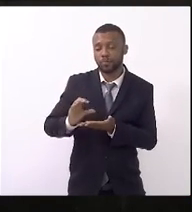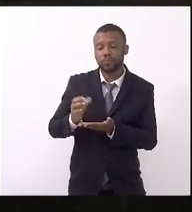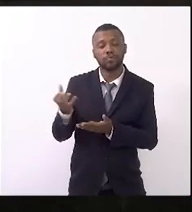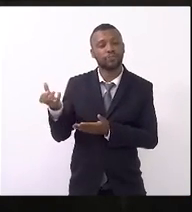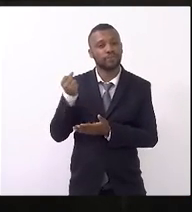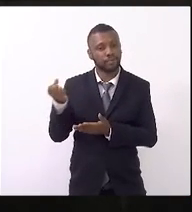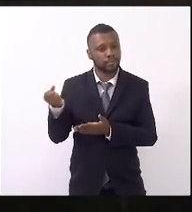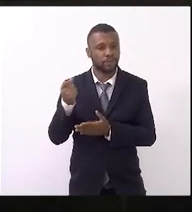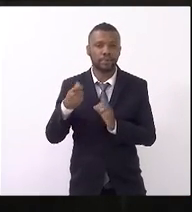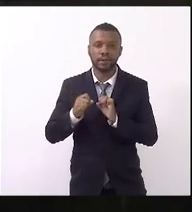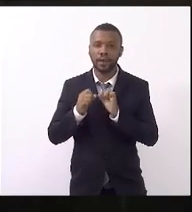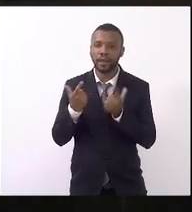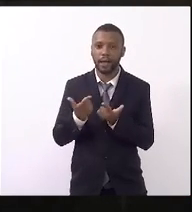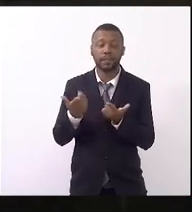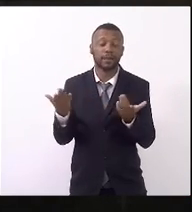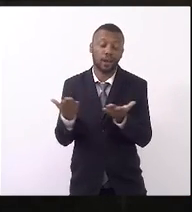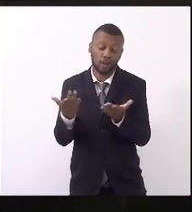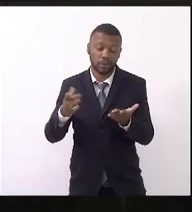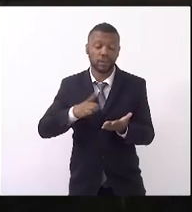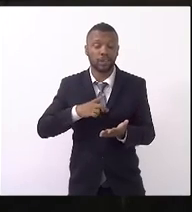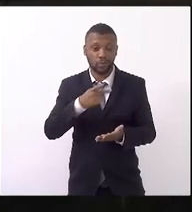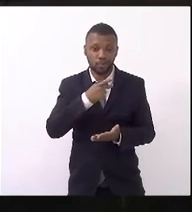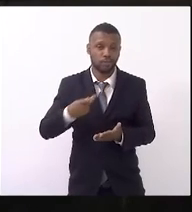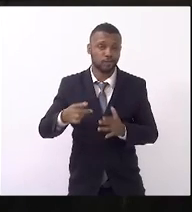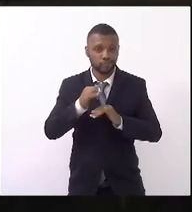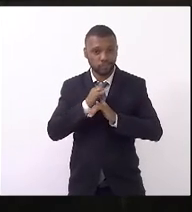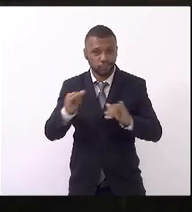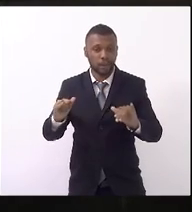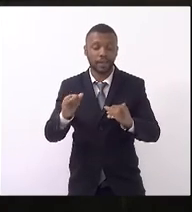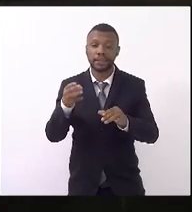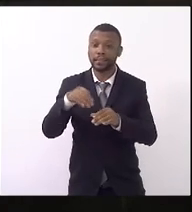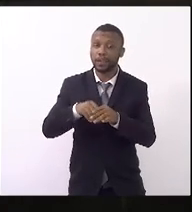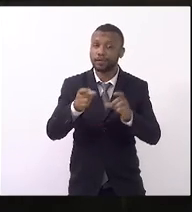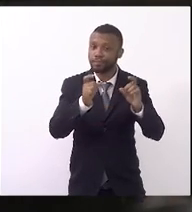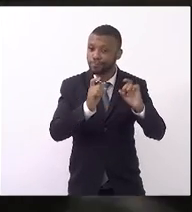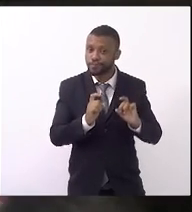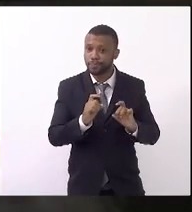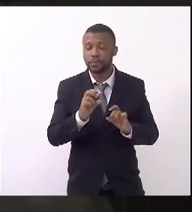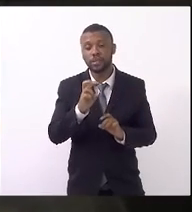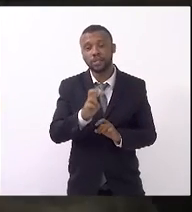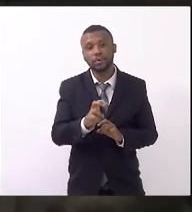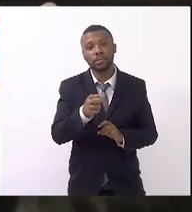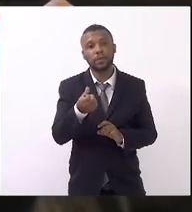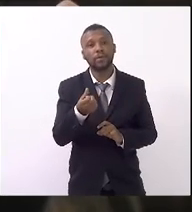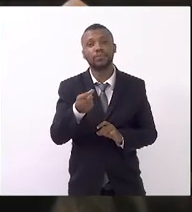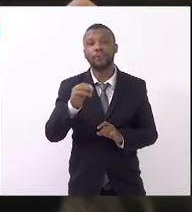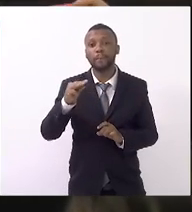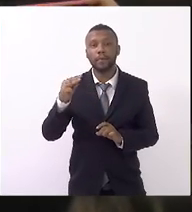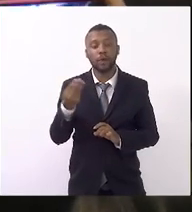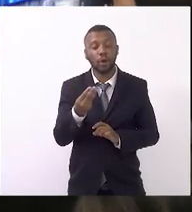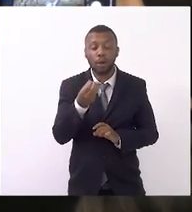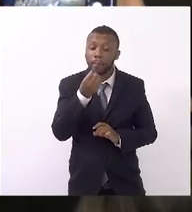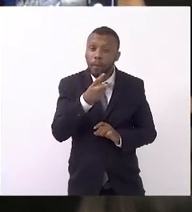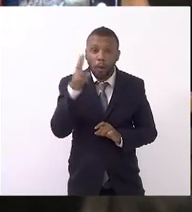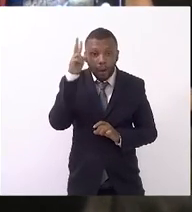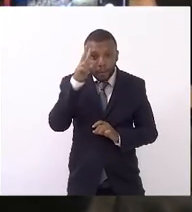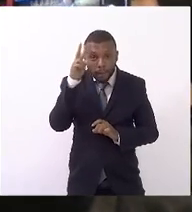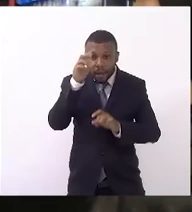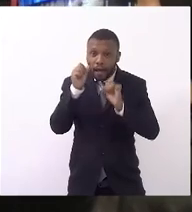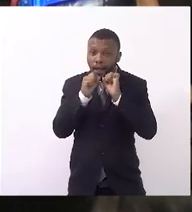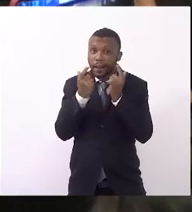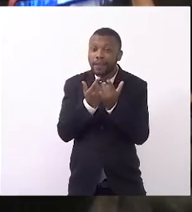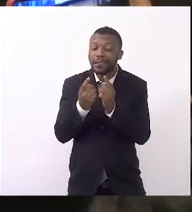que dispõe atualmente, segundo nos informou o presidente no Colégio de Líderes de hoje, de 56 bilhões. Aliás, é bom lembrar, a Alerj está